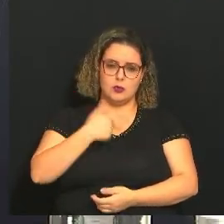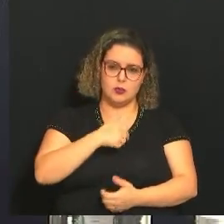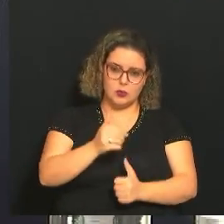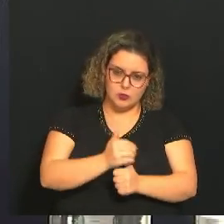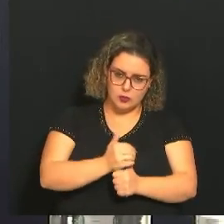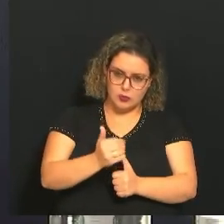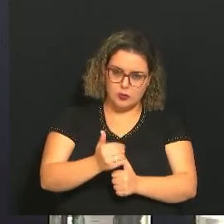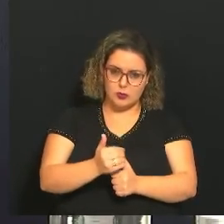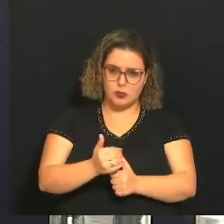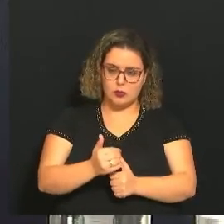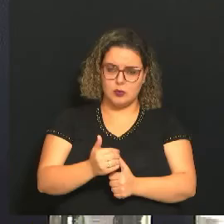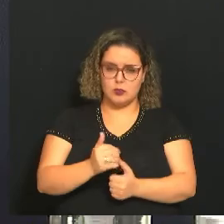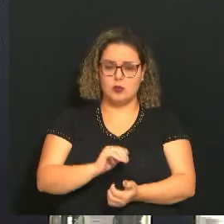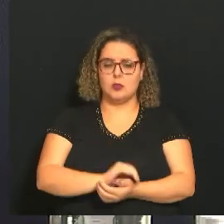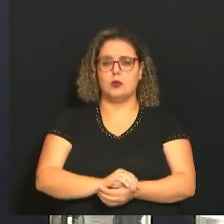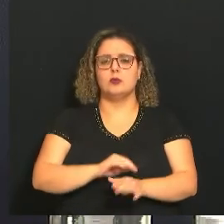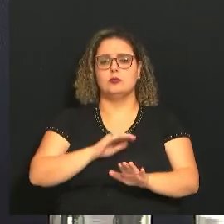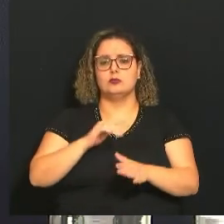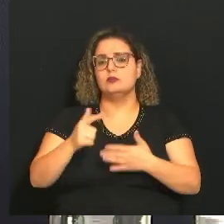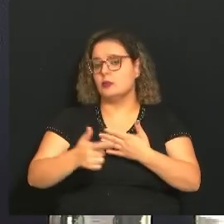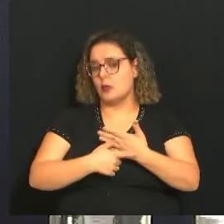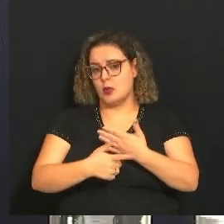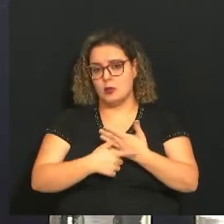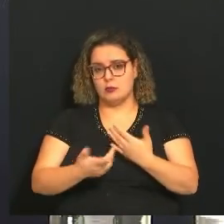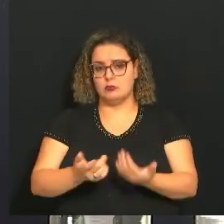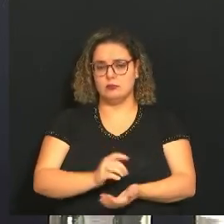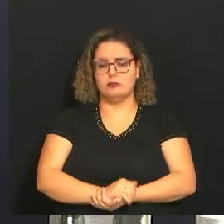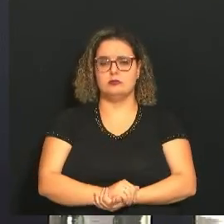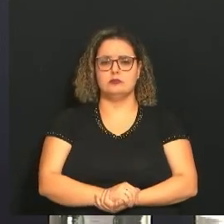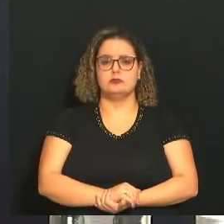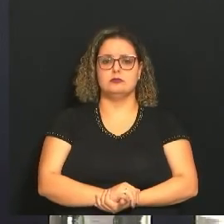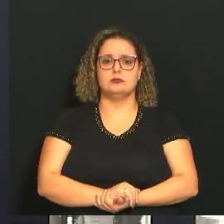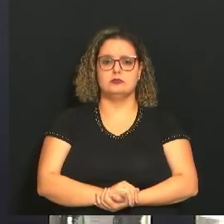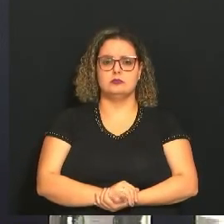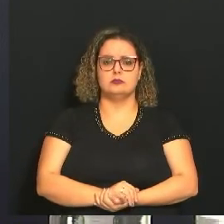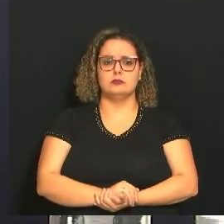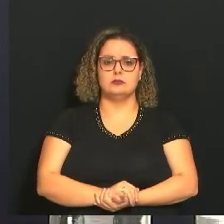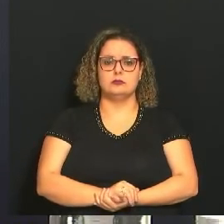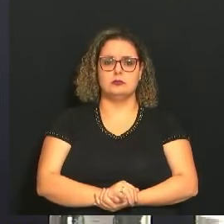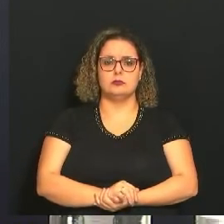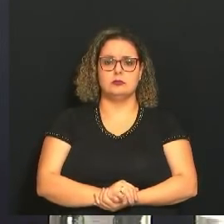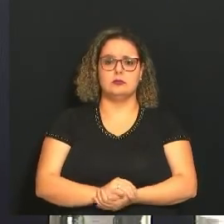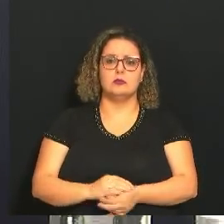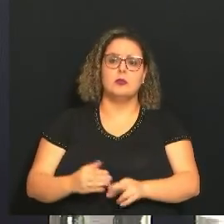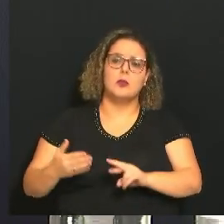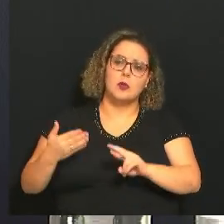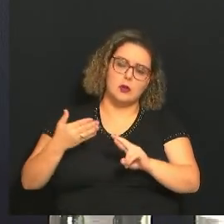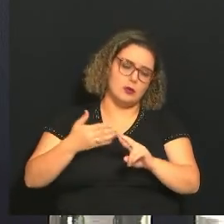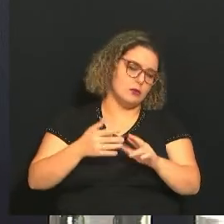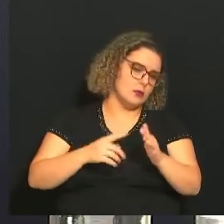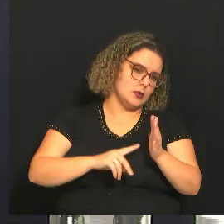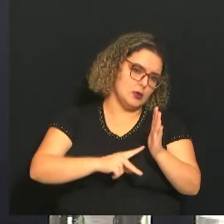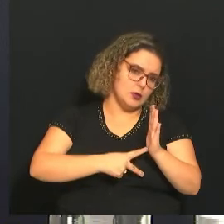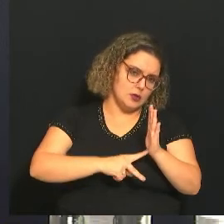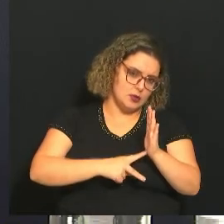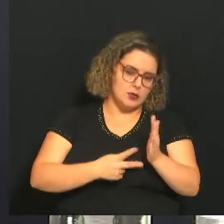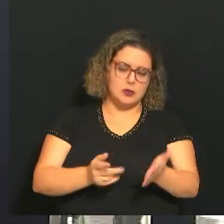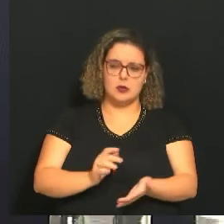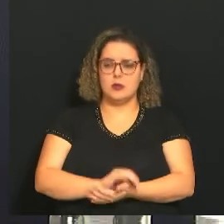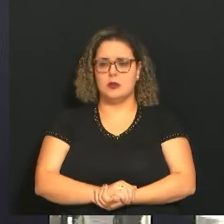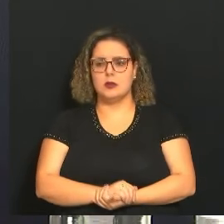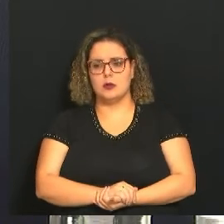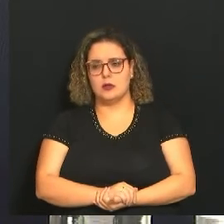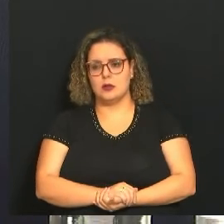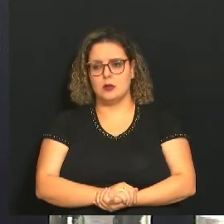comissão, não cumpre esse papel, né, de ser representante sindical, isso deveria estar